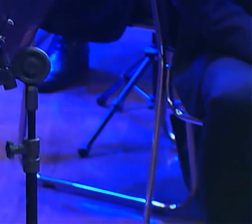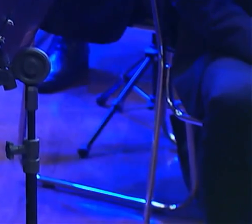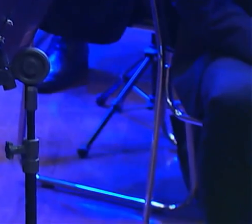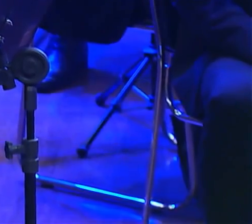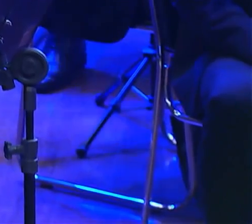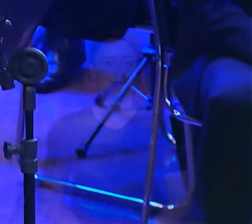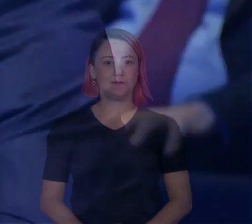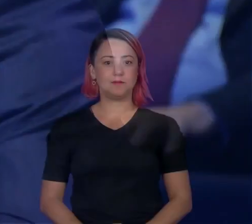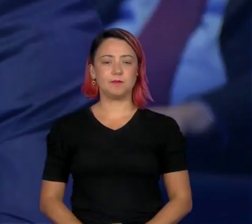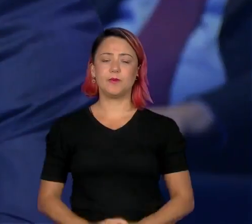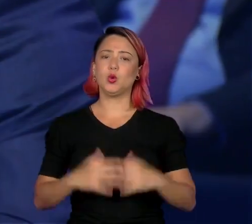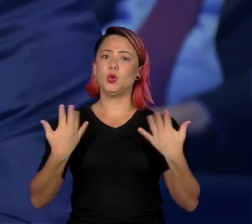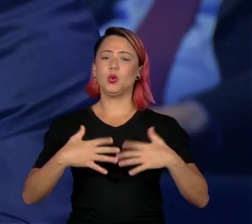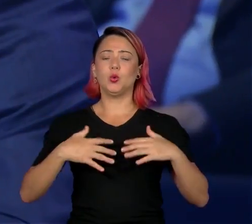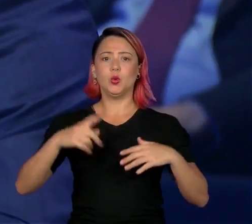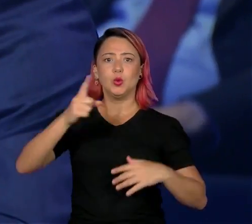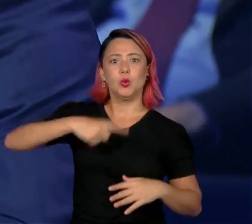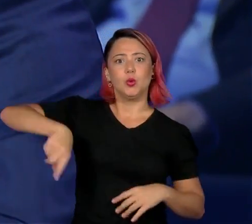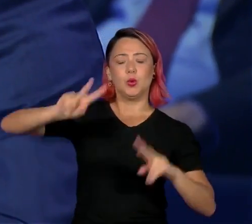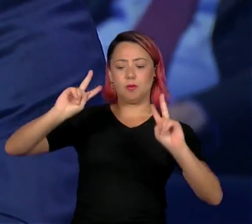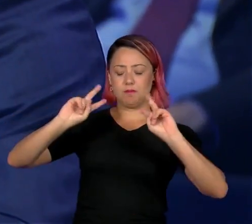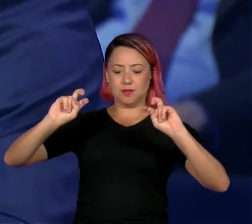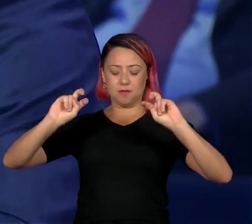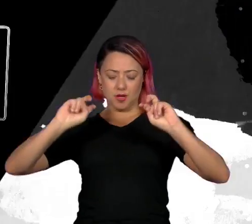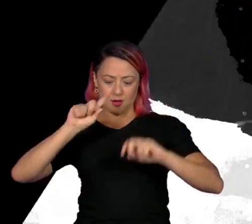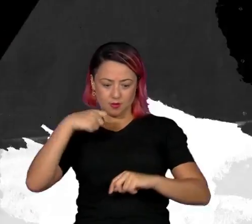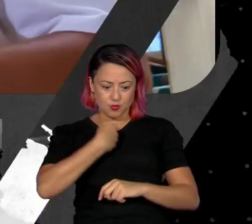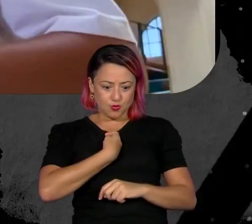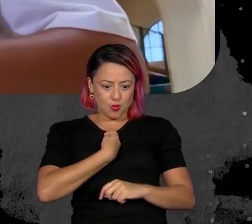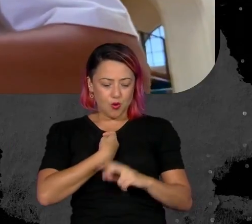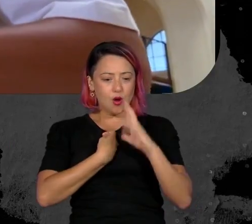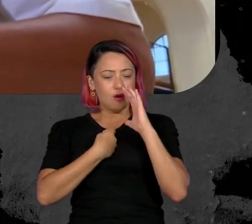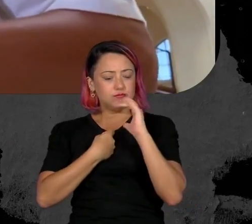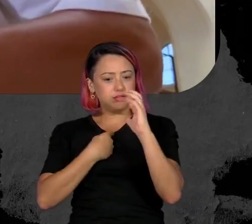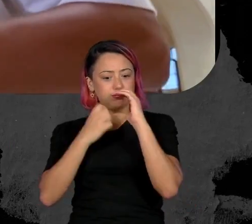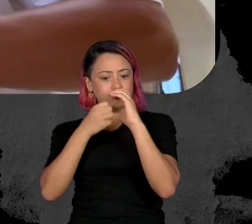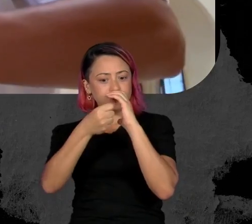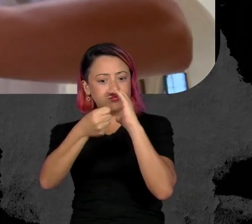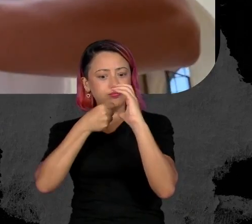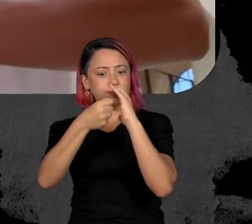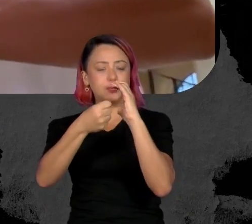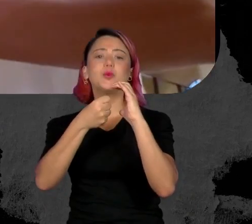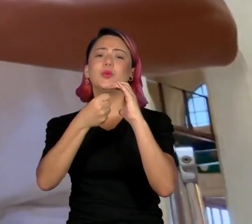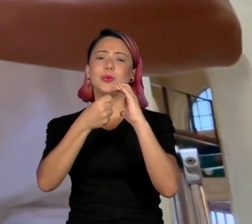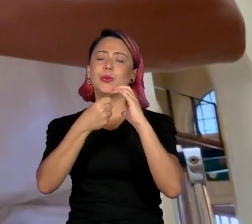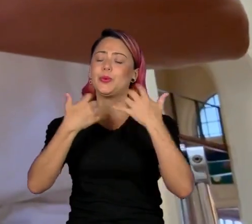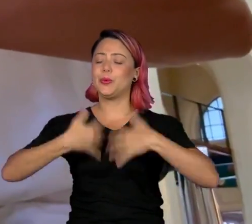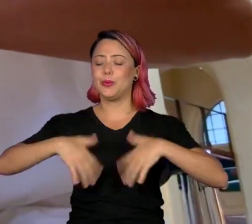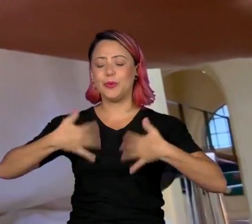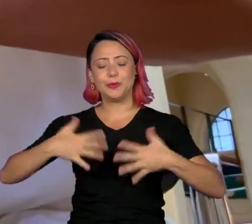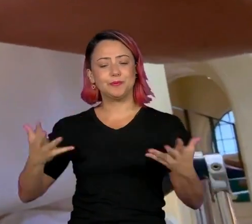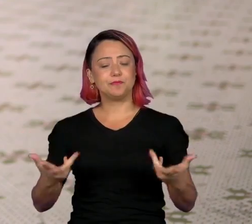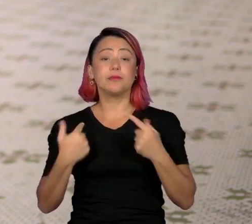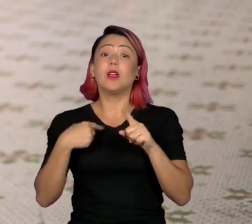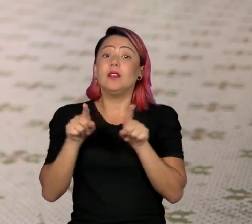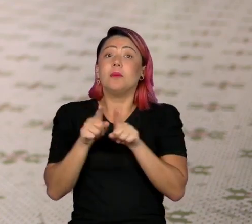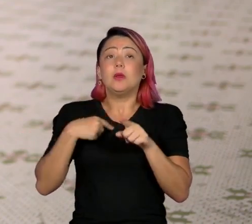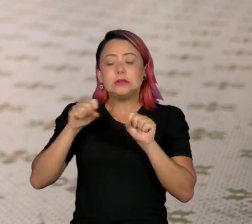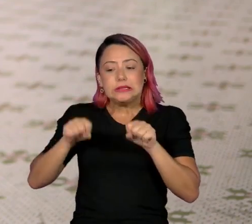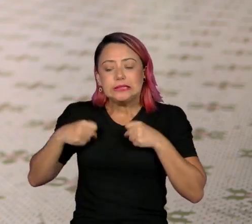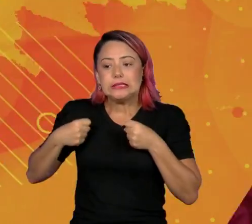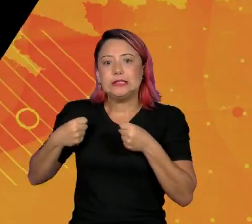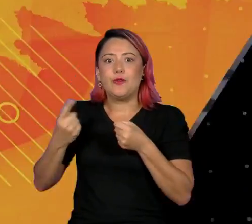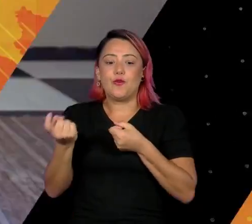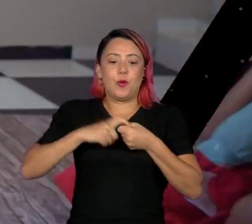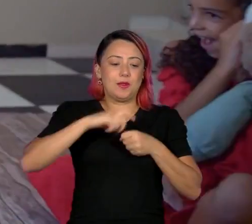Ser reconhecido como solista também é um grande sonho para mim. Pretendo estudar bastante também para voltar para o Brasil e passar tudo aquilo que eu